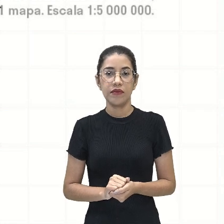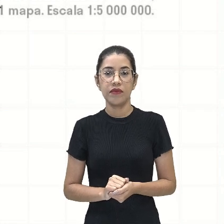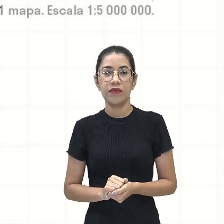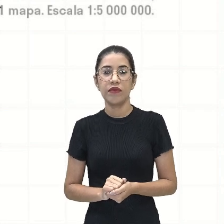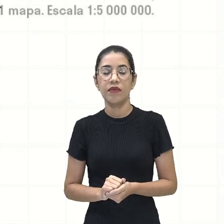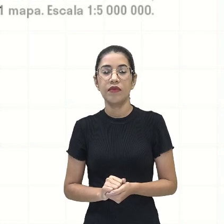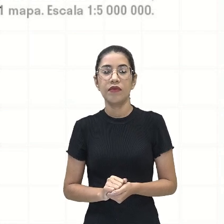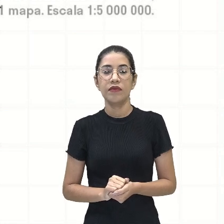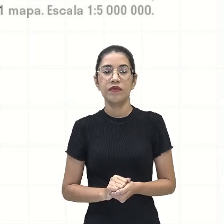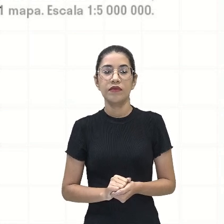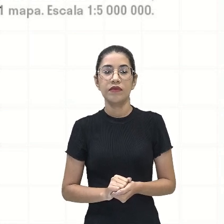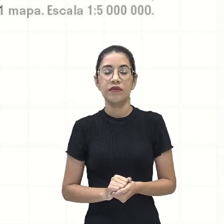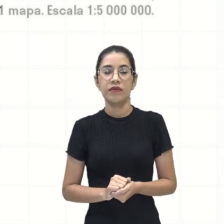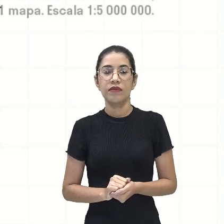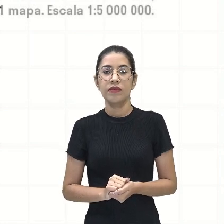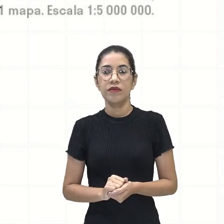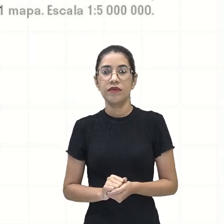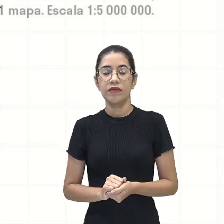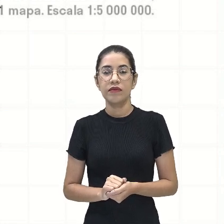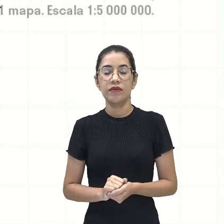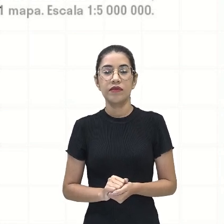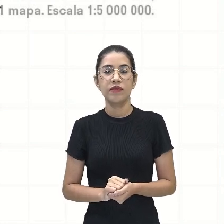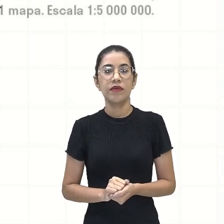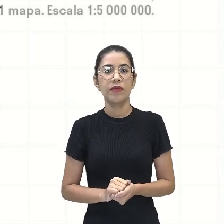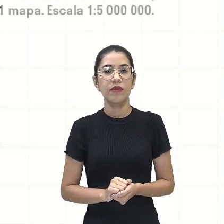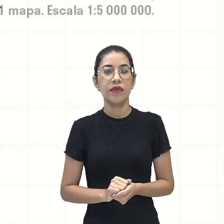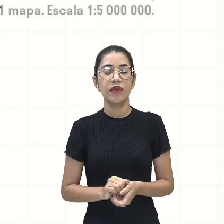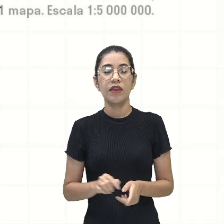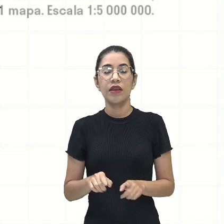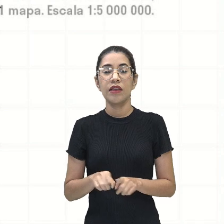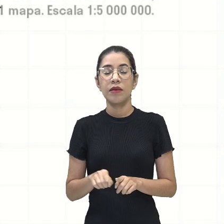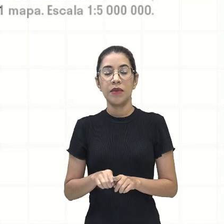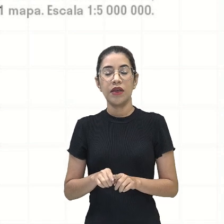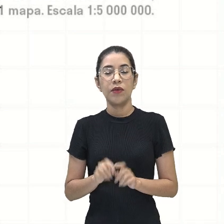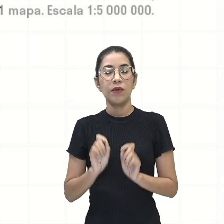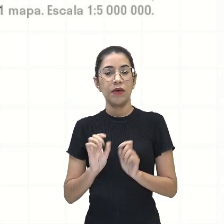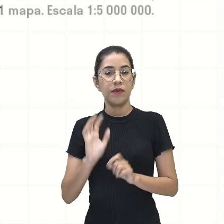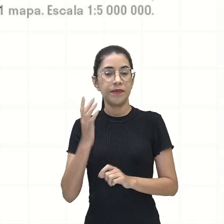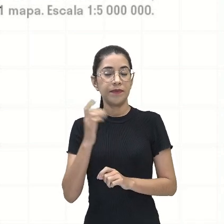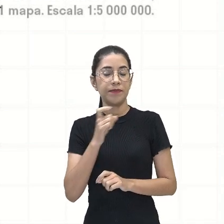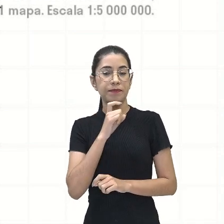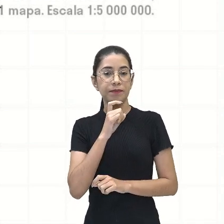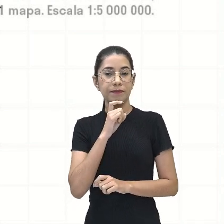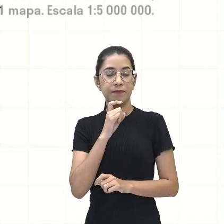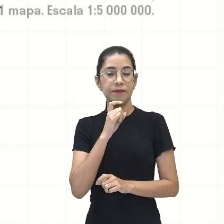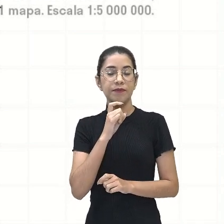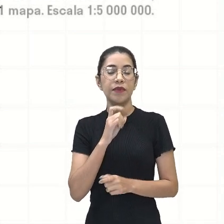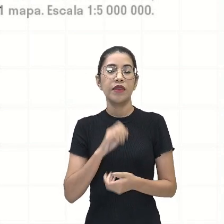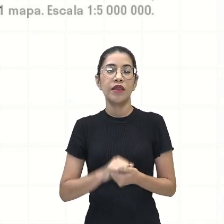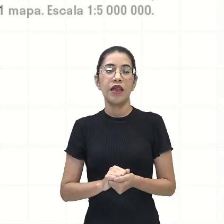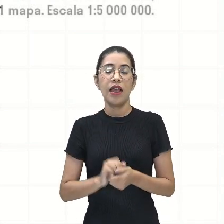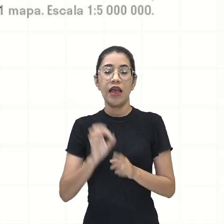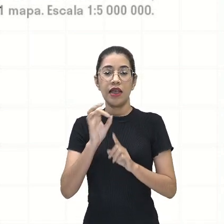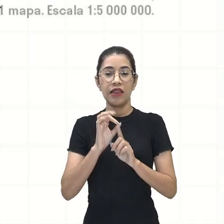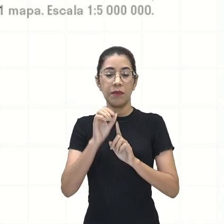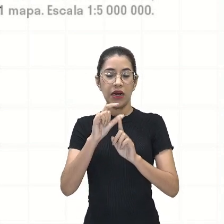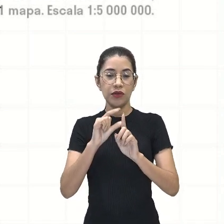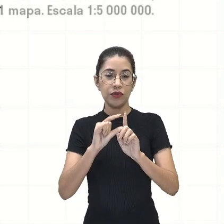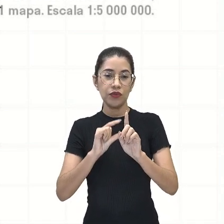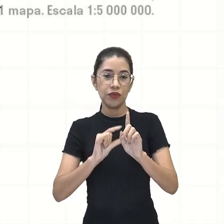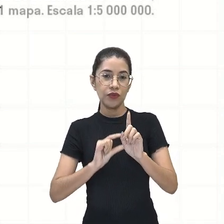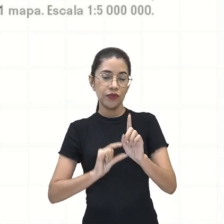de 19 graus Celsius. Então, no inverno, as temperaturas elas baixam bastante,